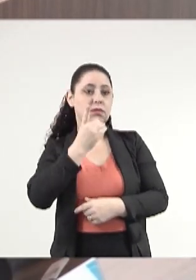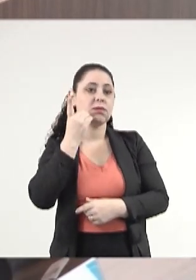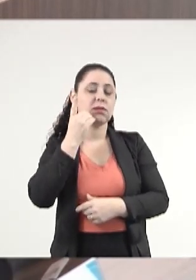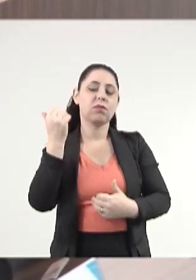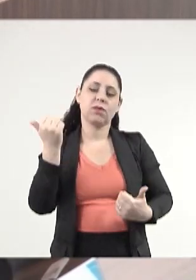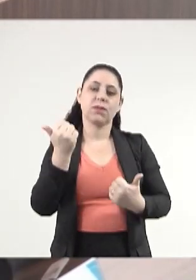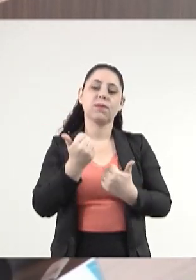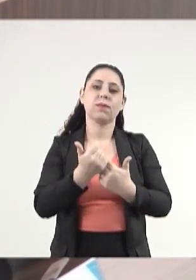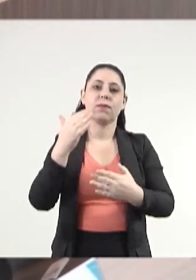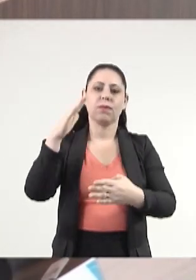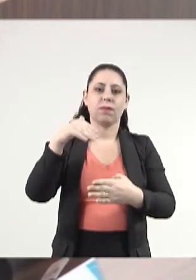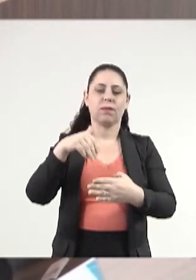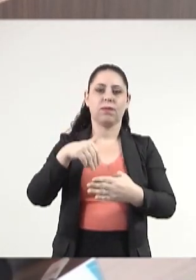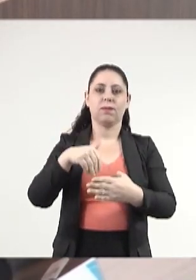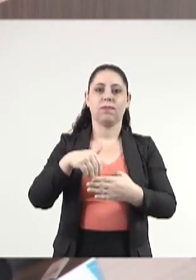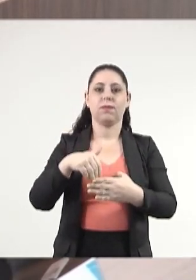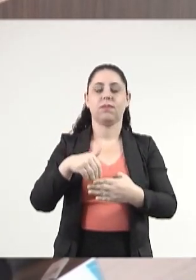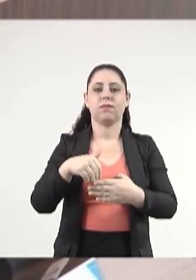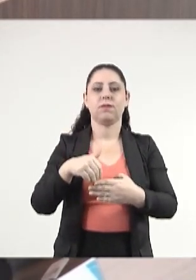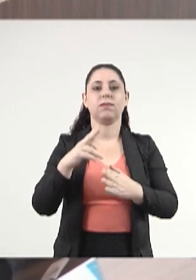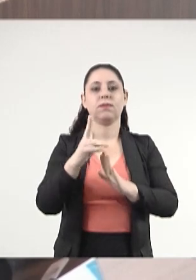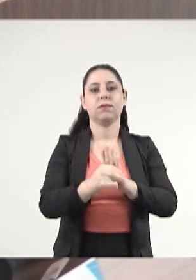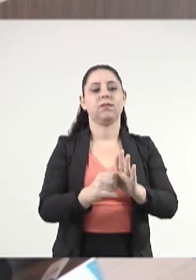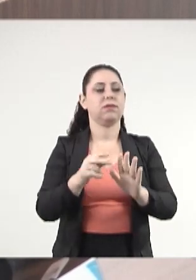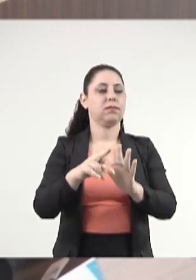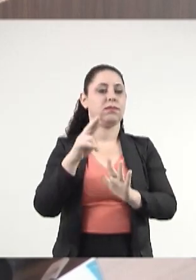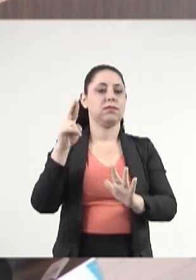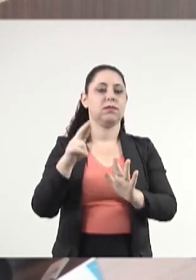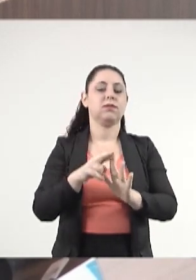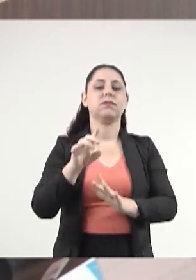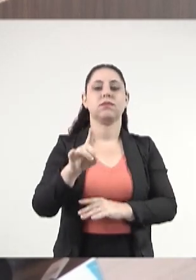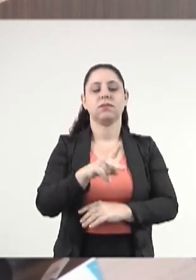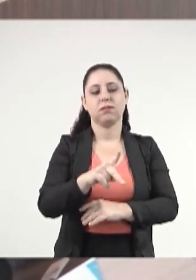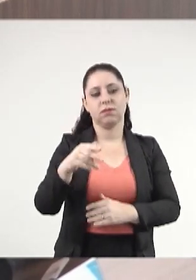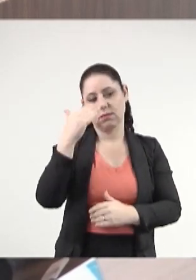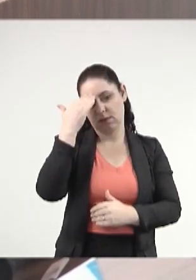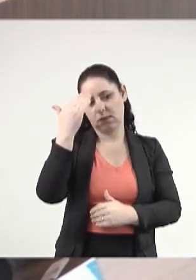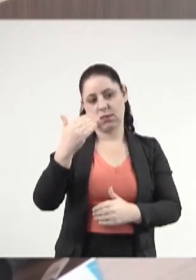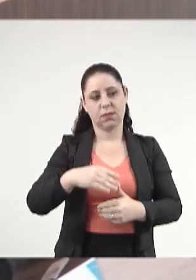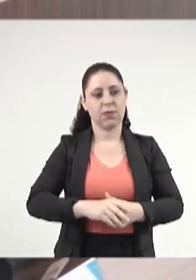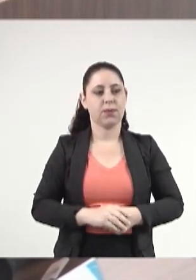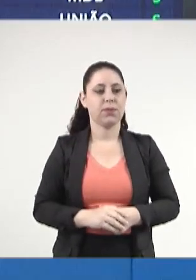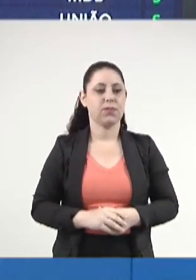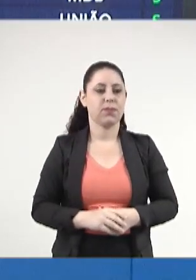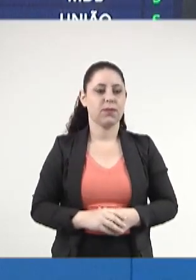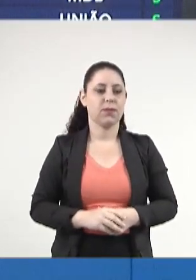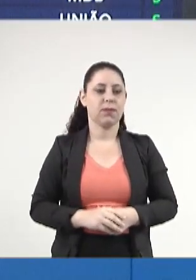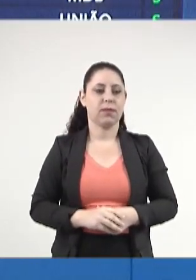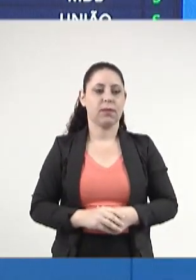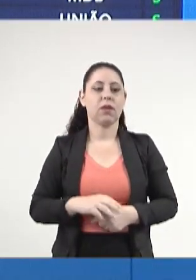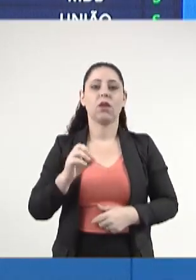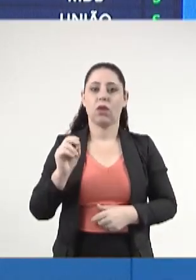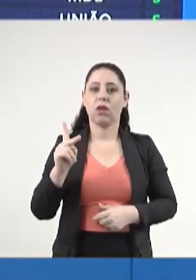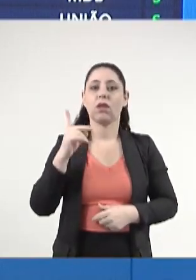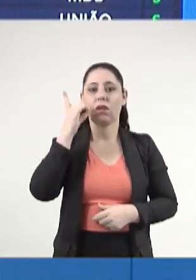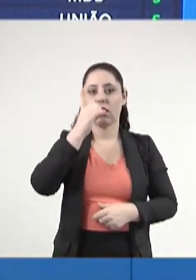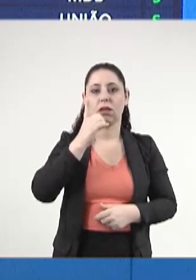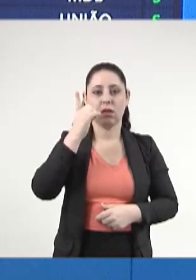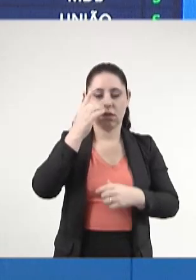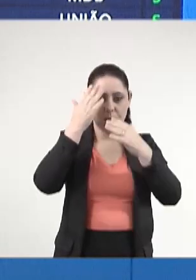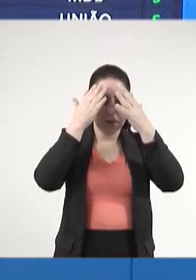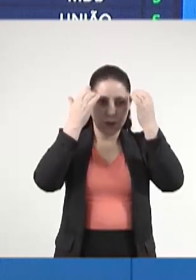pelo apoio ao nosso projeto de resolução. Era isso, presidente. Obrigado. Ok. Deputado Paulo